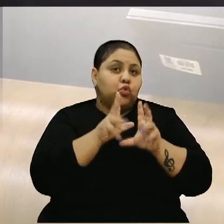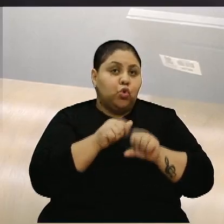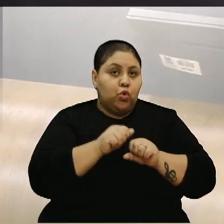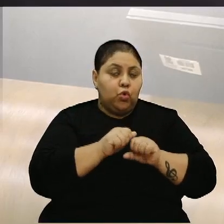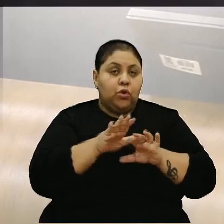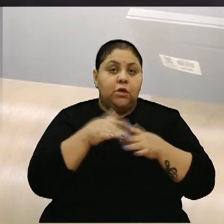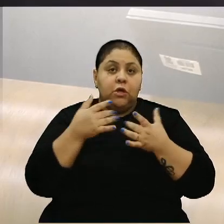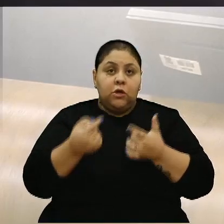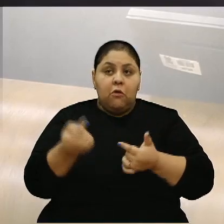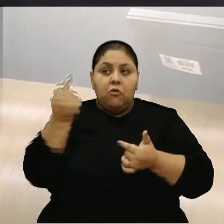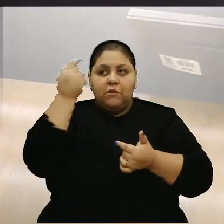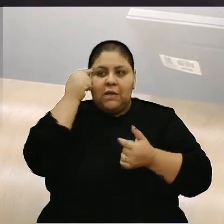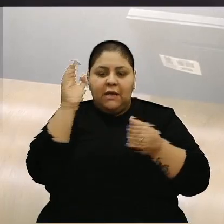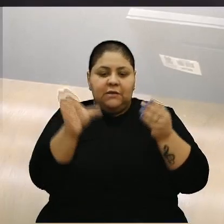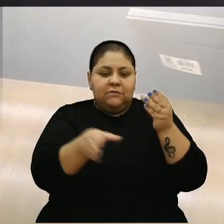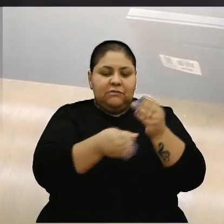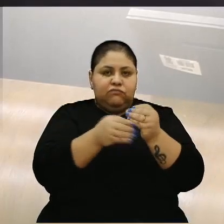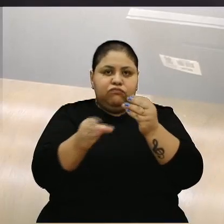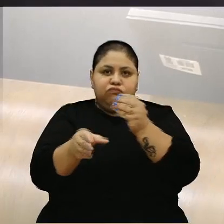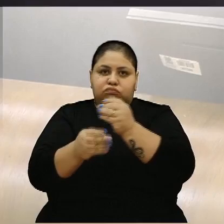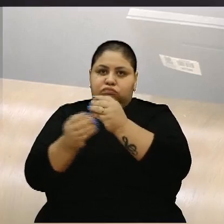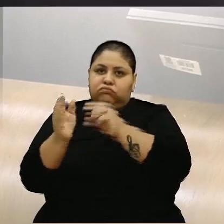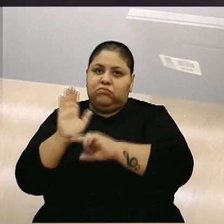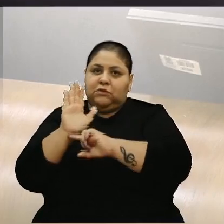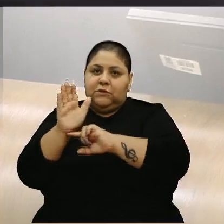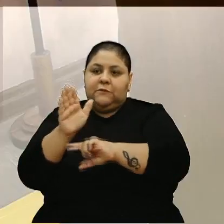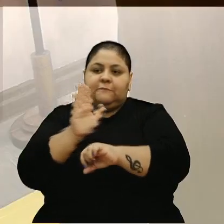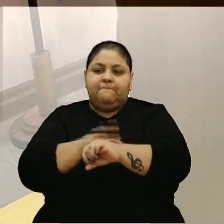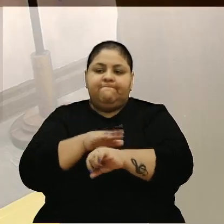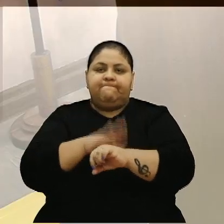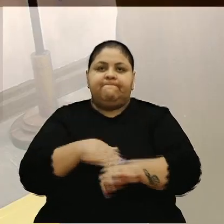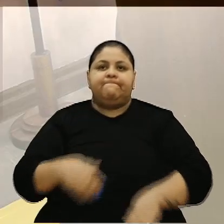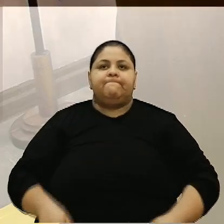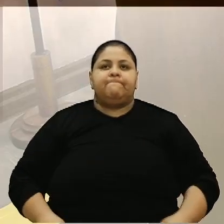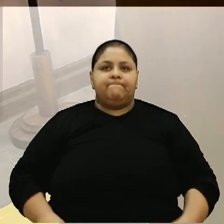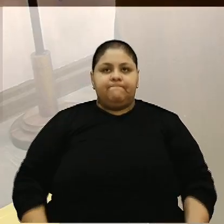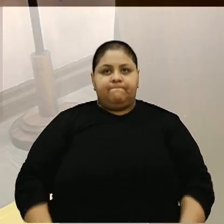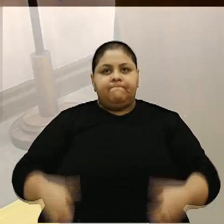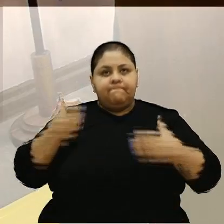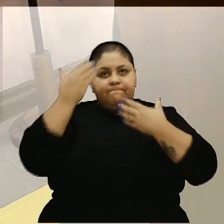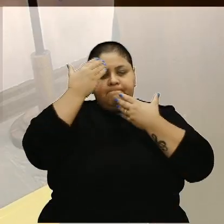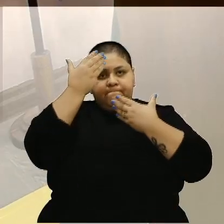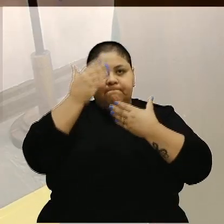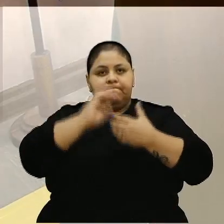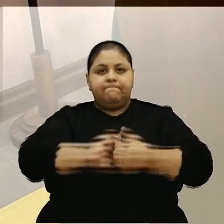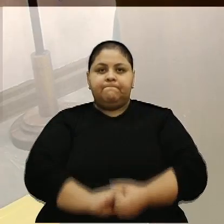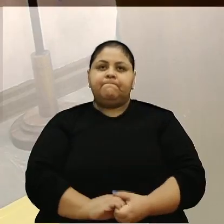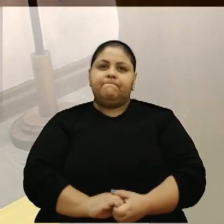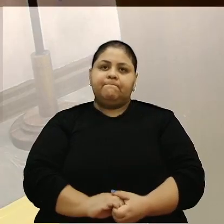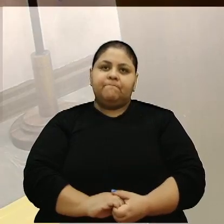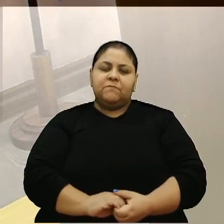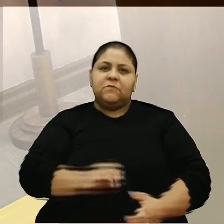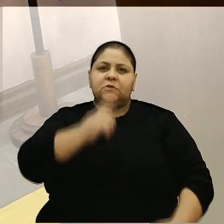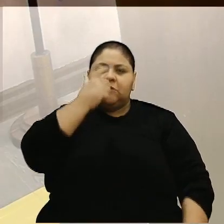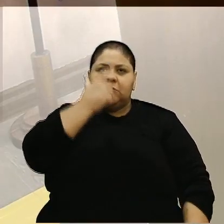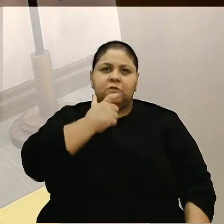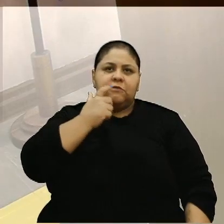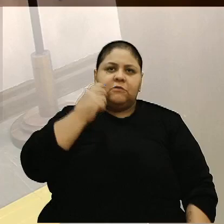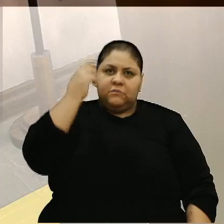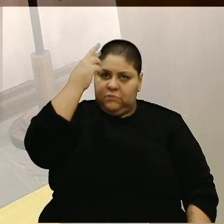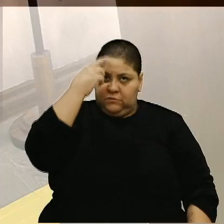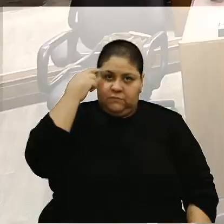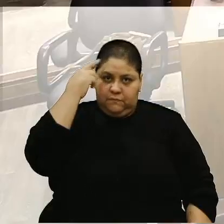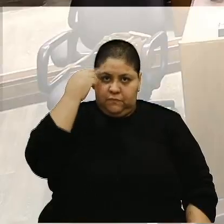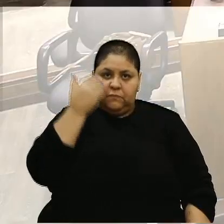são ideias que se somam, né, para auxiliar nesse momento. Obrigado, vereador Felipe. Boa parte, vereador. Acho que o vereador Rafael tinha me